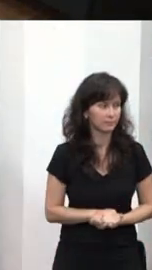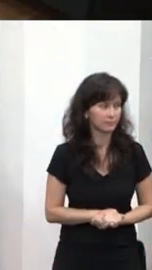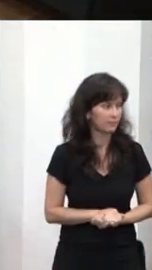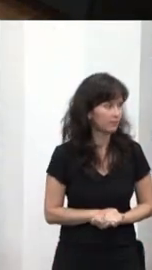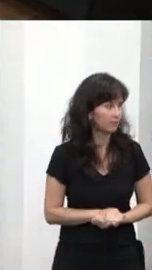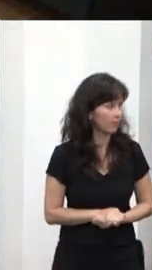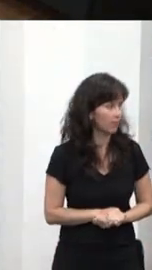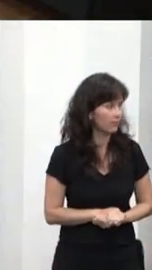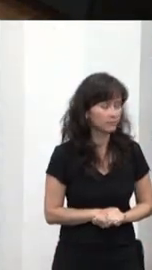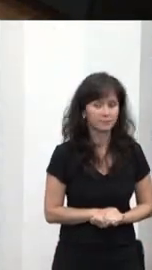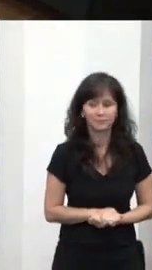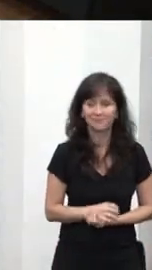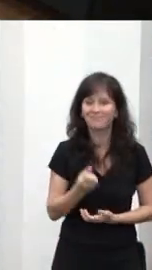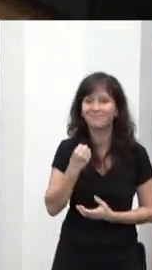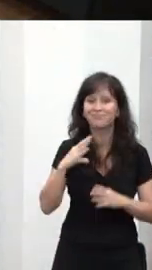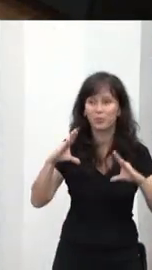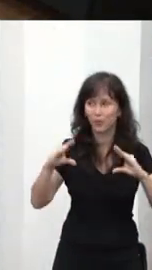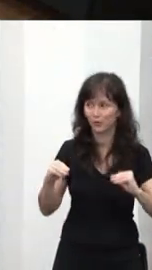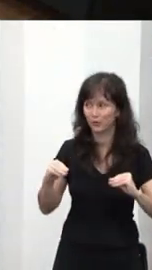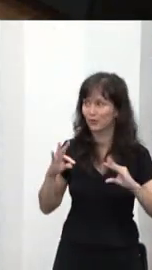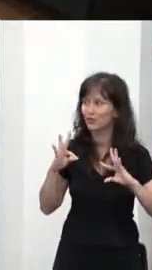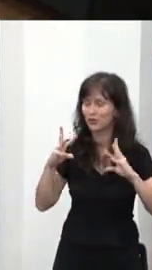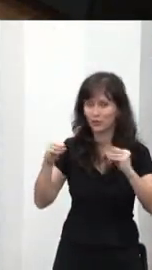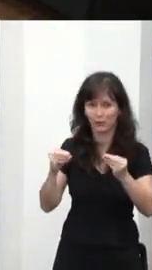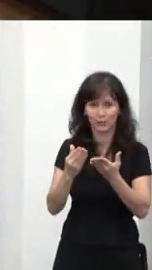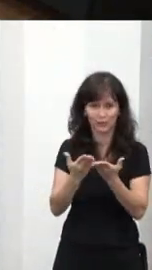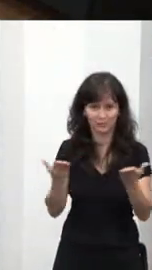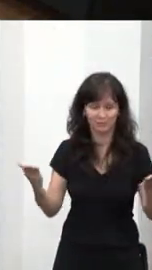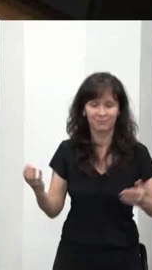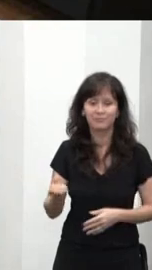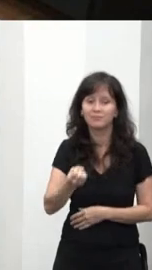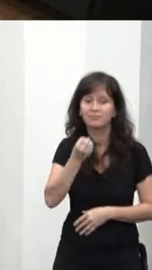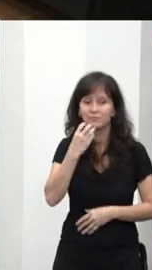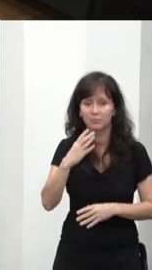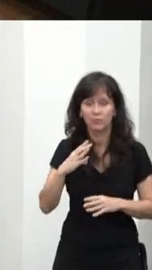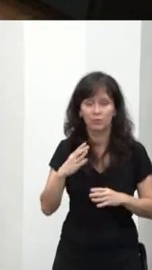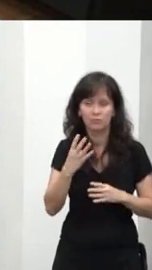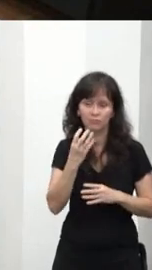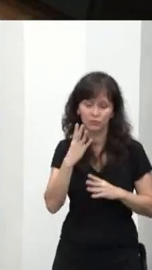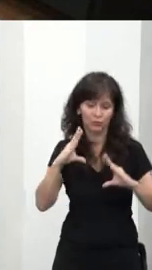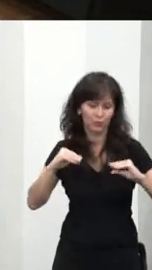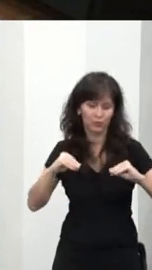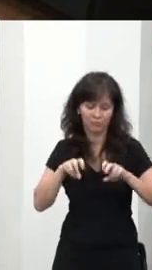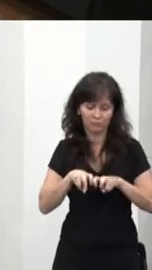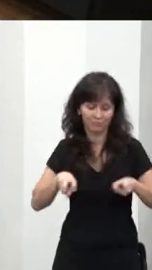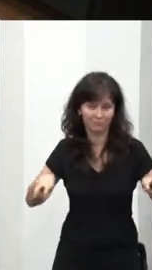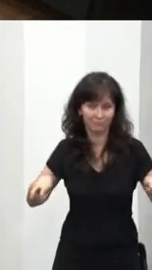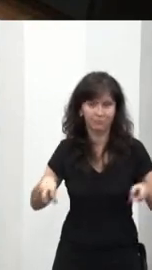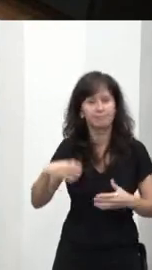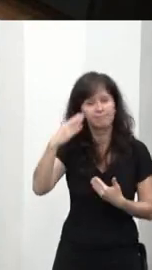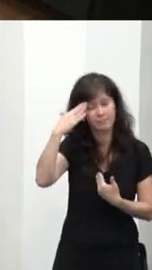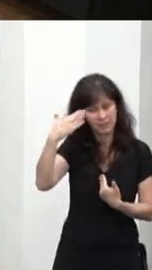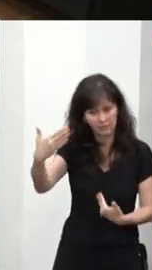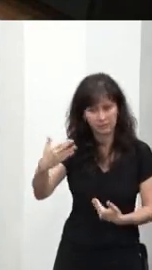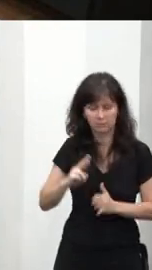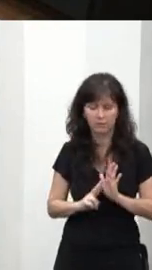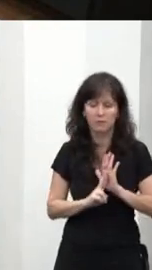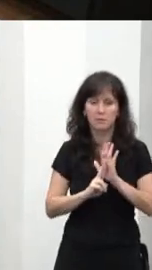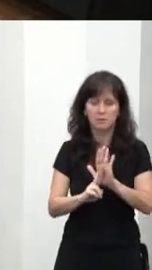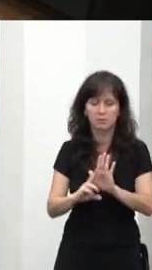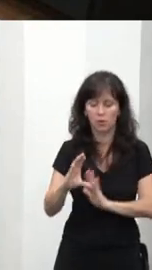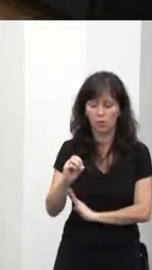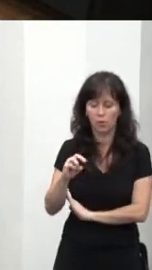então boa noite a todos boa noite pessoal aqui acompanha a mesa agradeço em nome do com gesque né